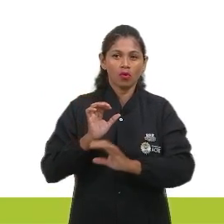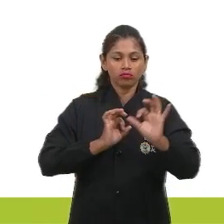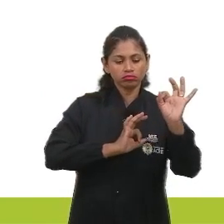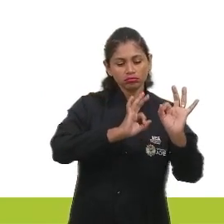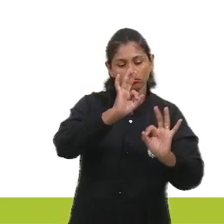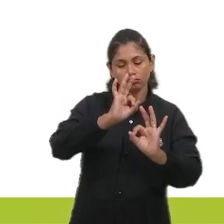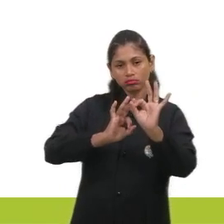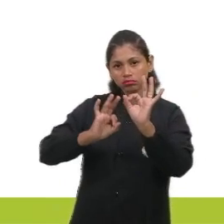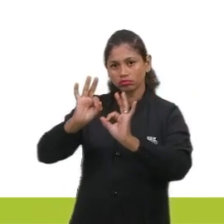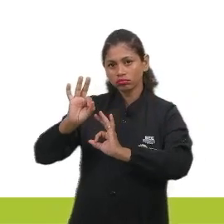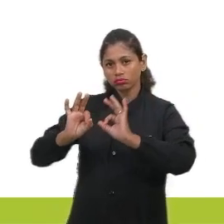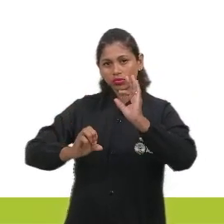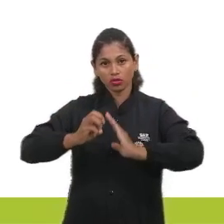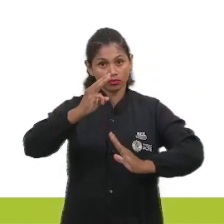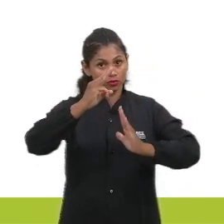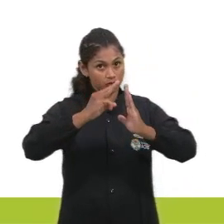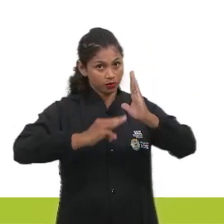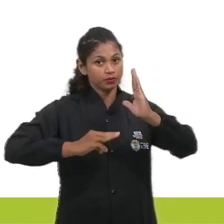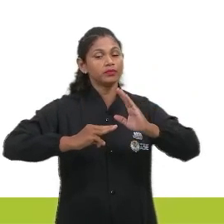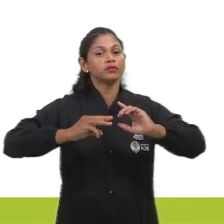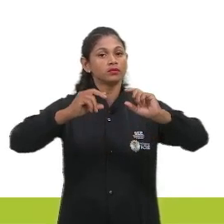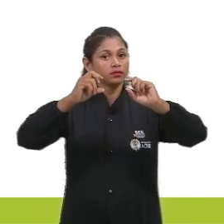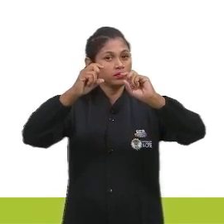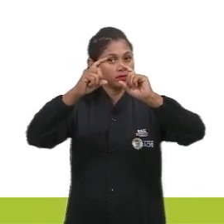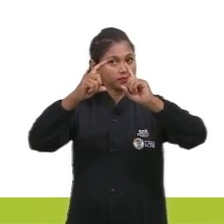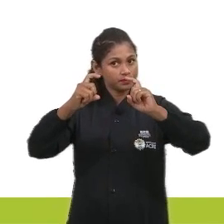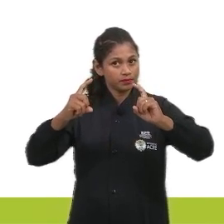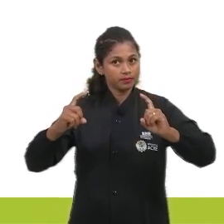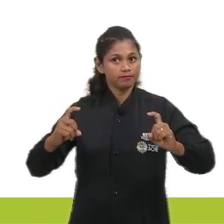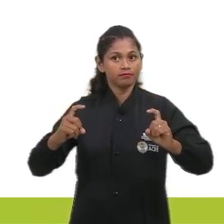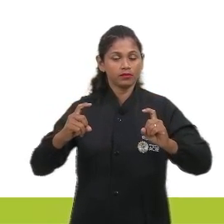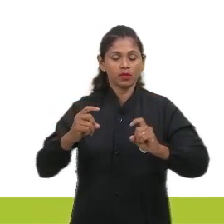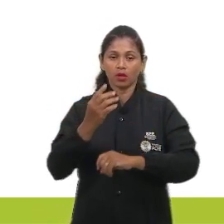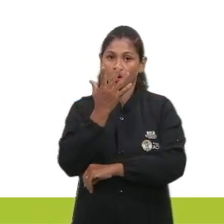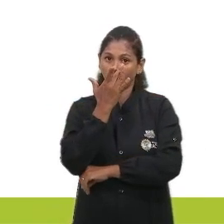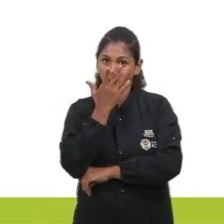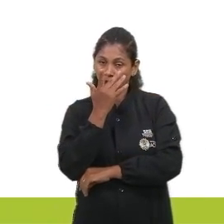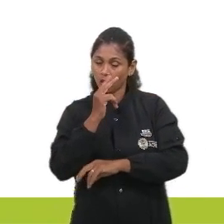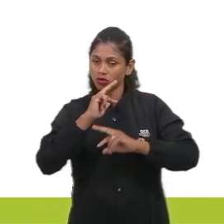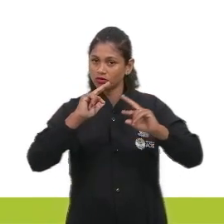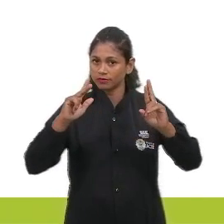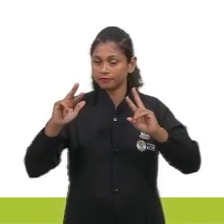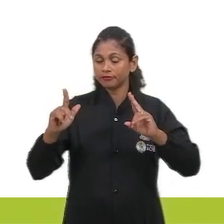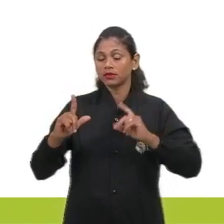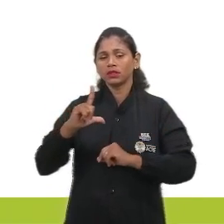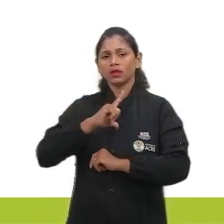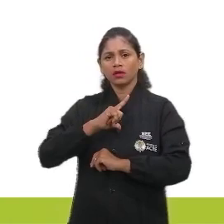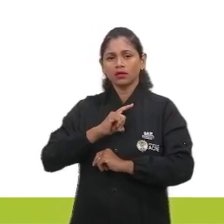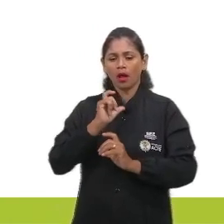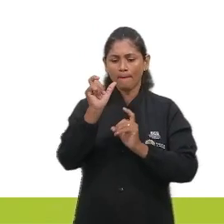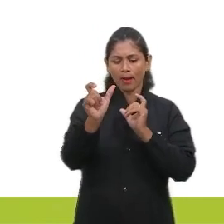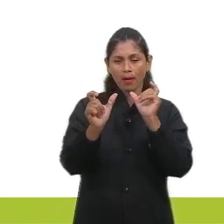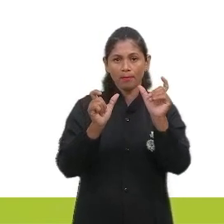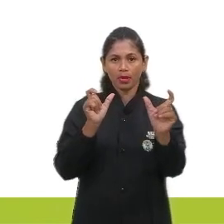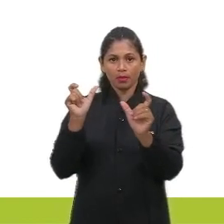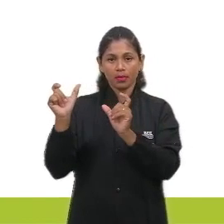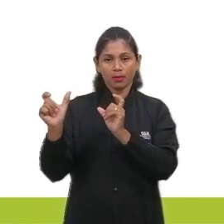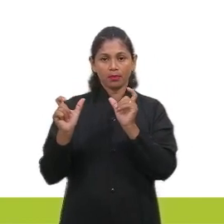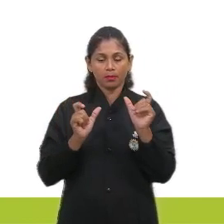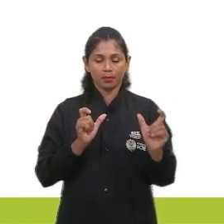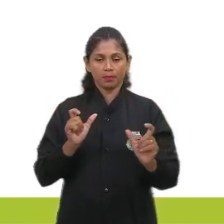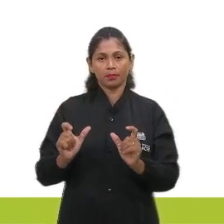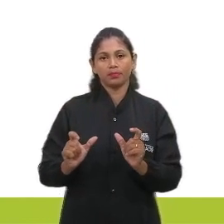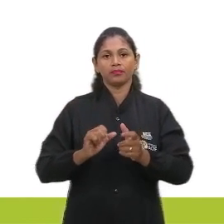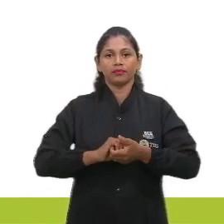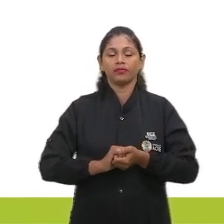Em cada quadrado desse, que está destacado numa cor, vocês têm palavras, que são palavras-chave, Nós